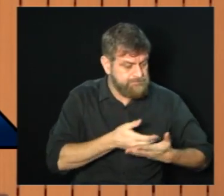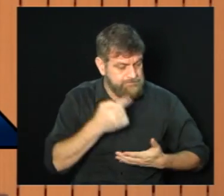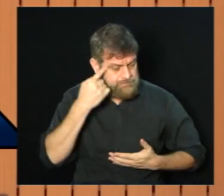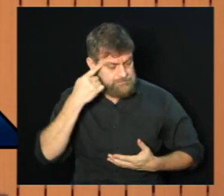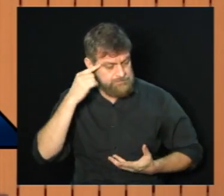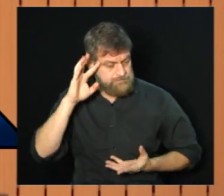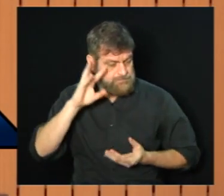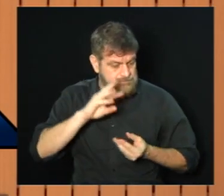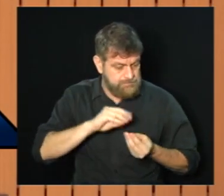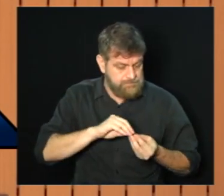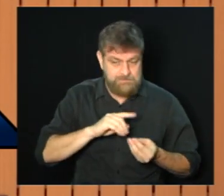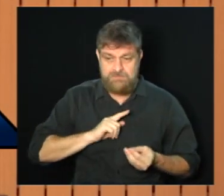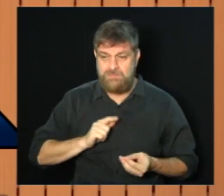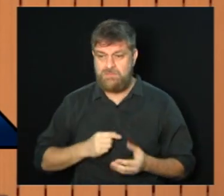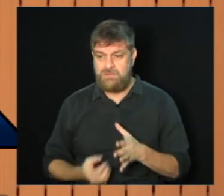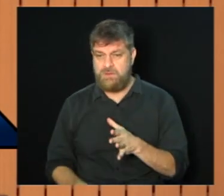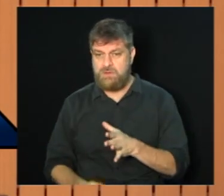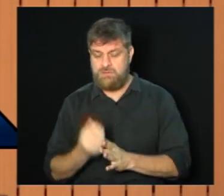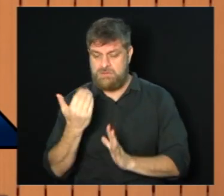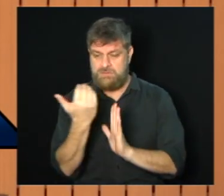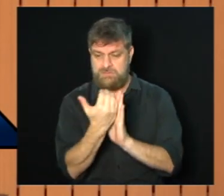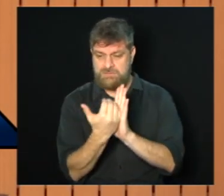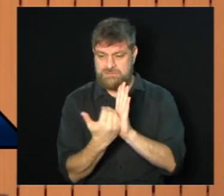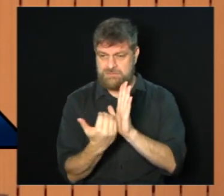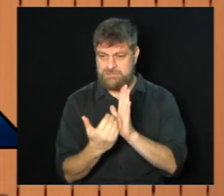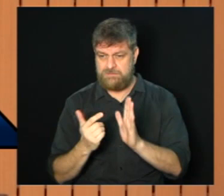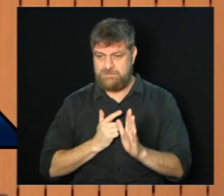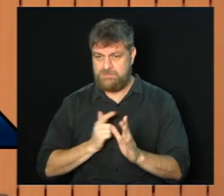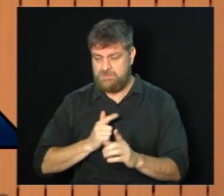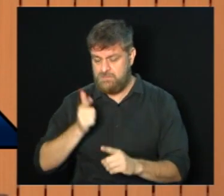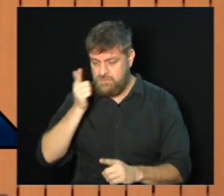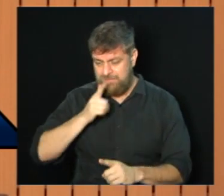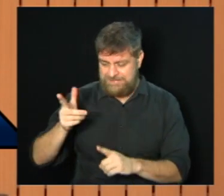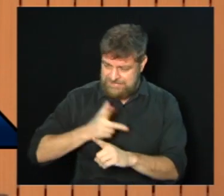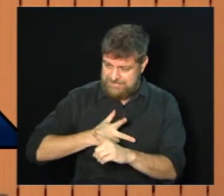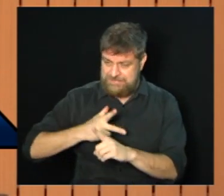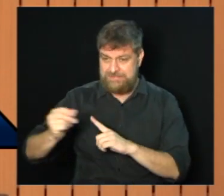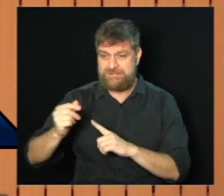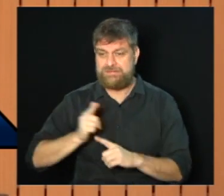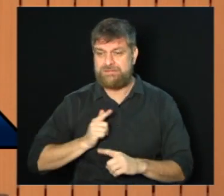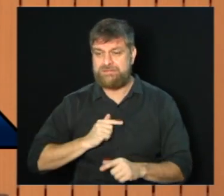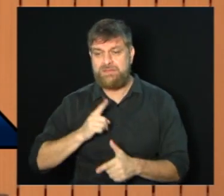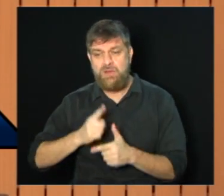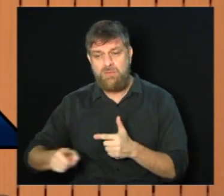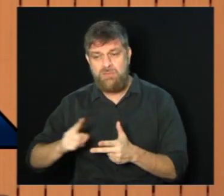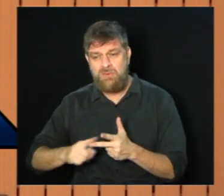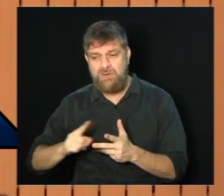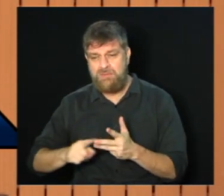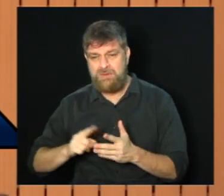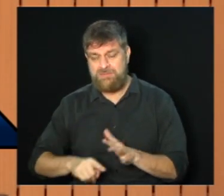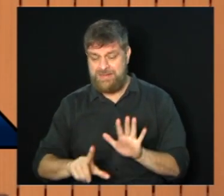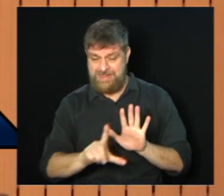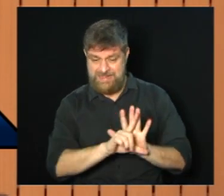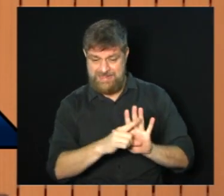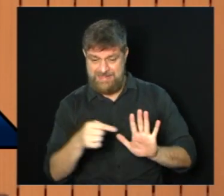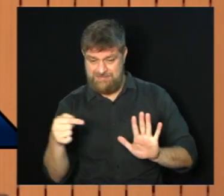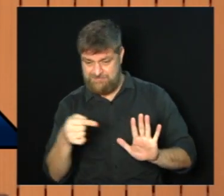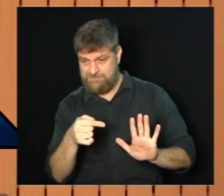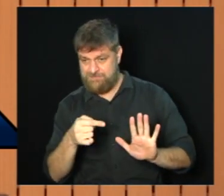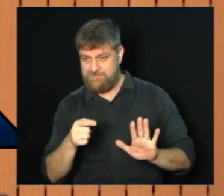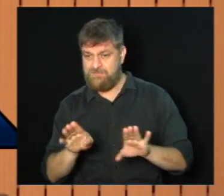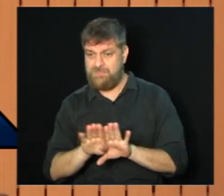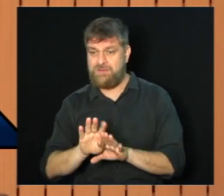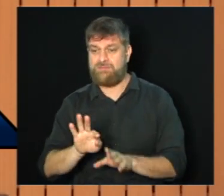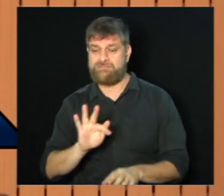num formato assim que permitiu superar algumas questões de ordem técnica e legais, né, para